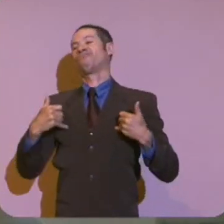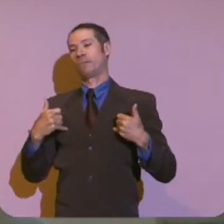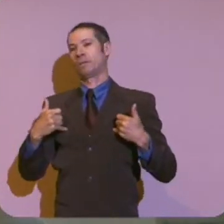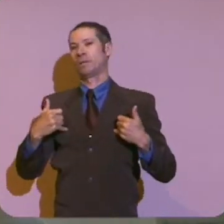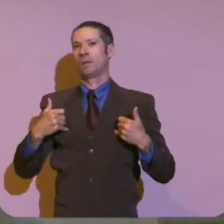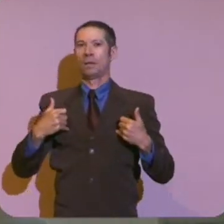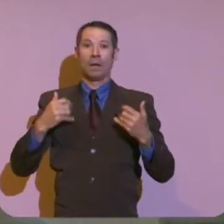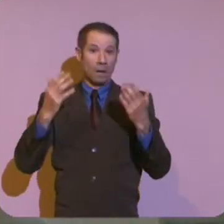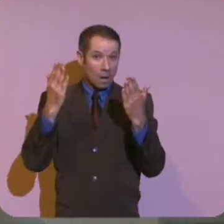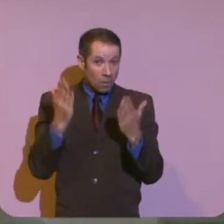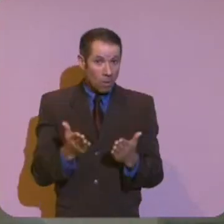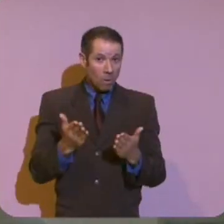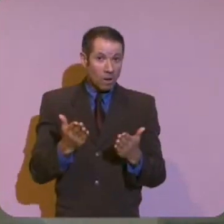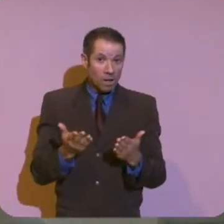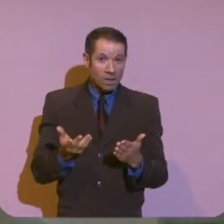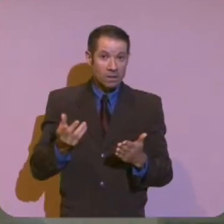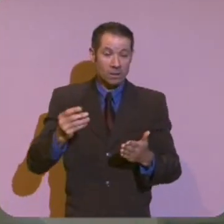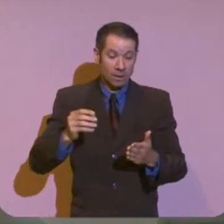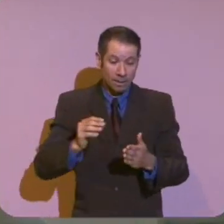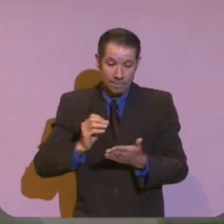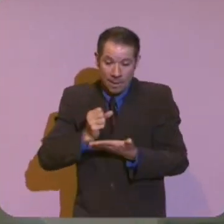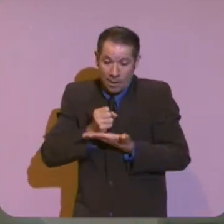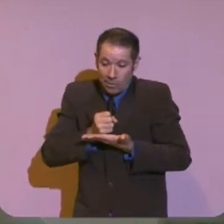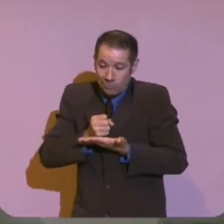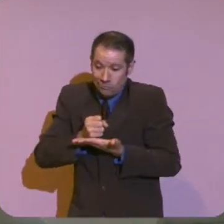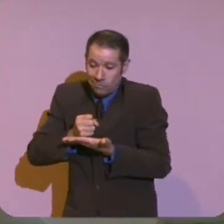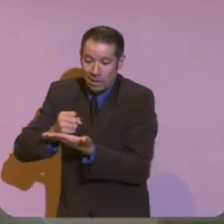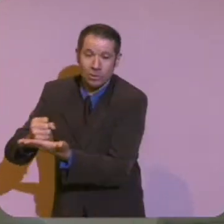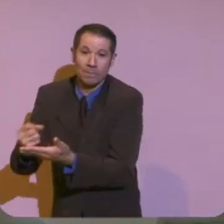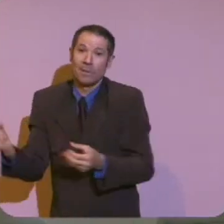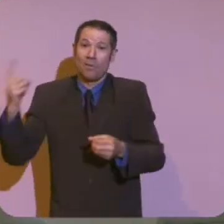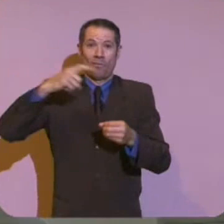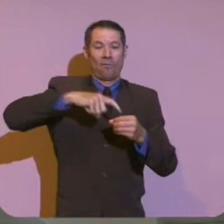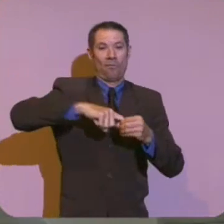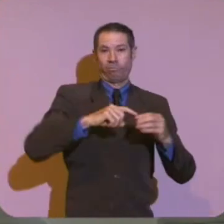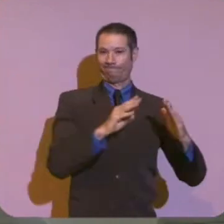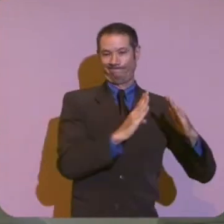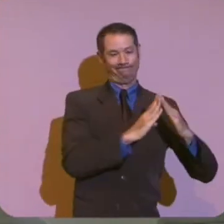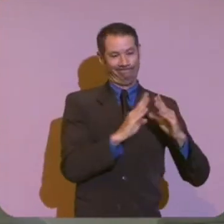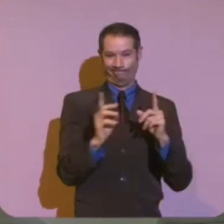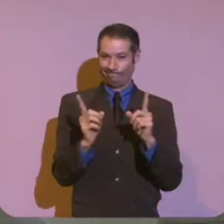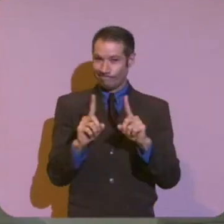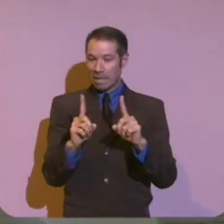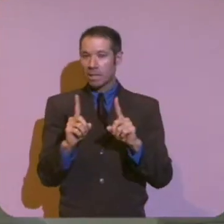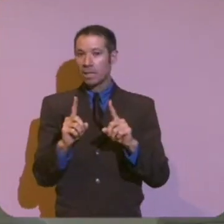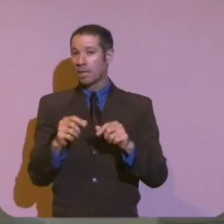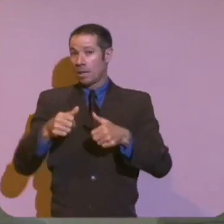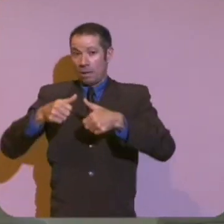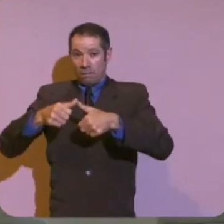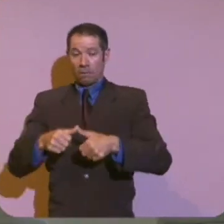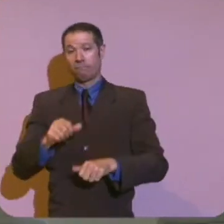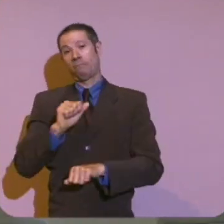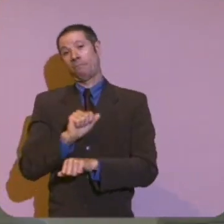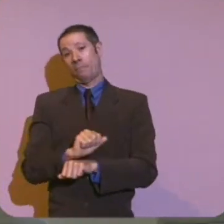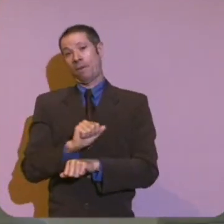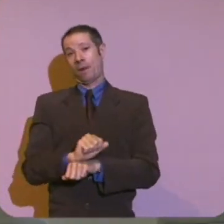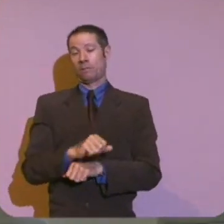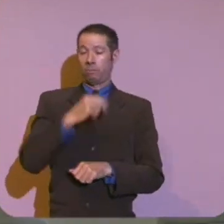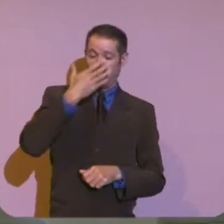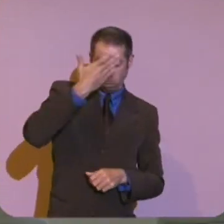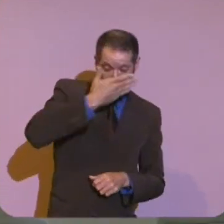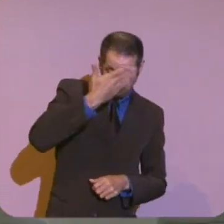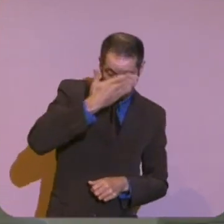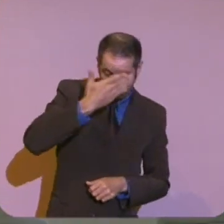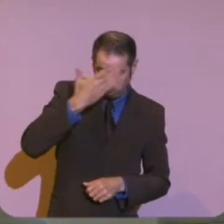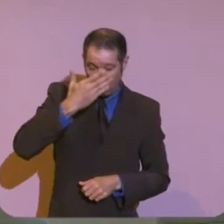que ser levado pela mão. Não dava nem para voltar para casa. Ele ficou parado